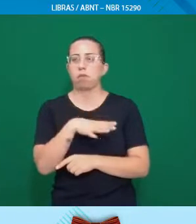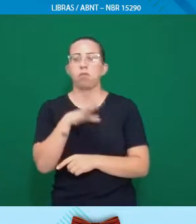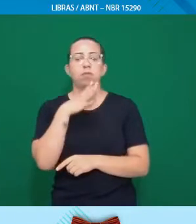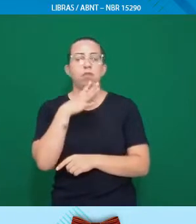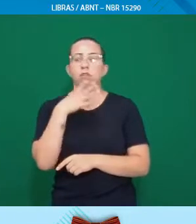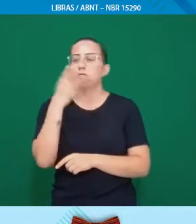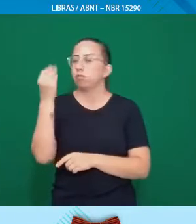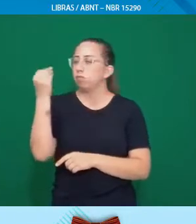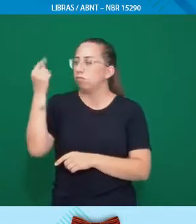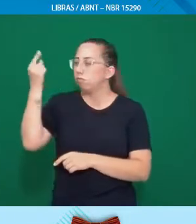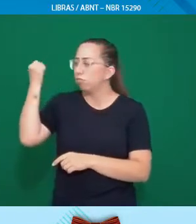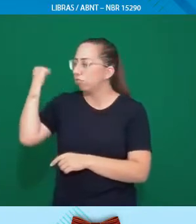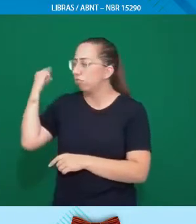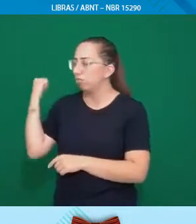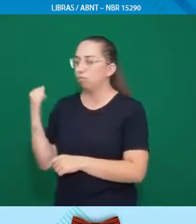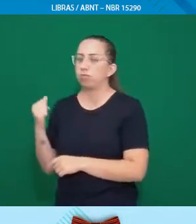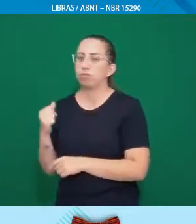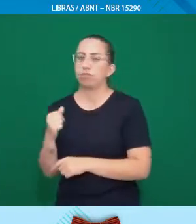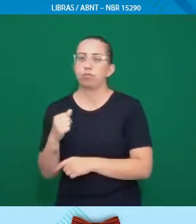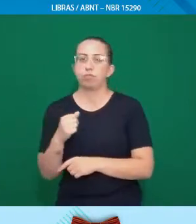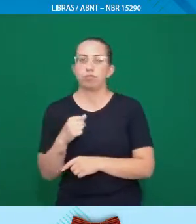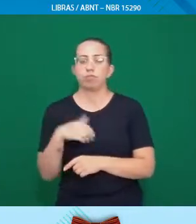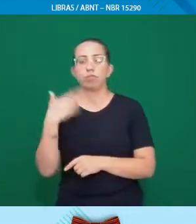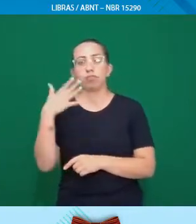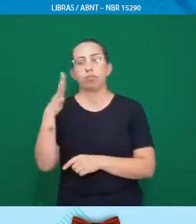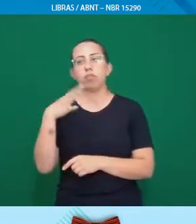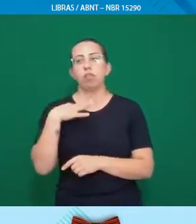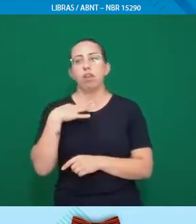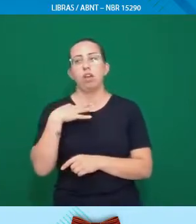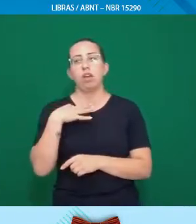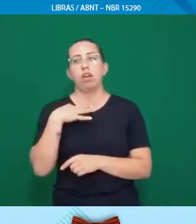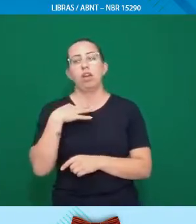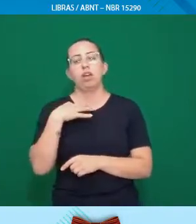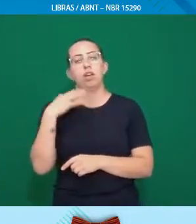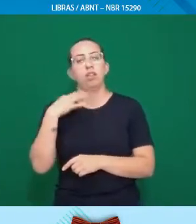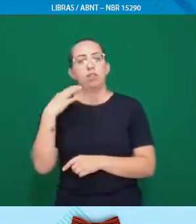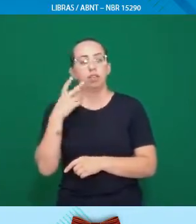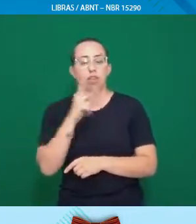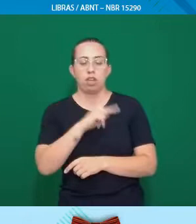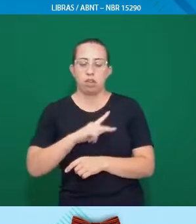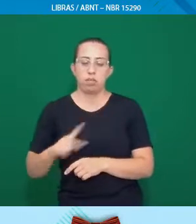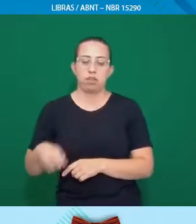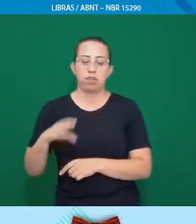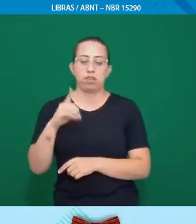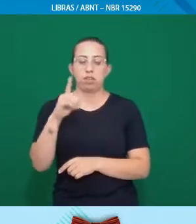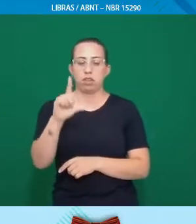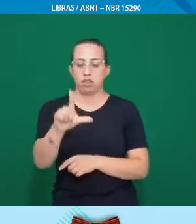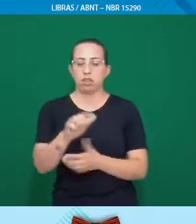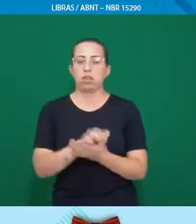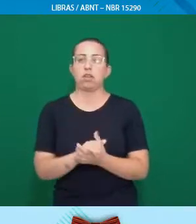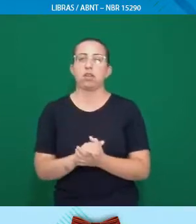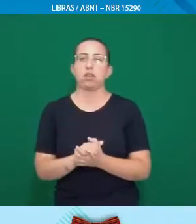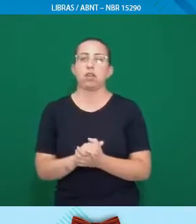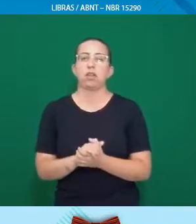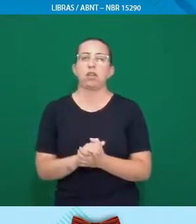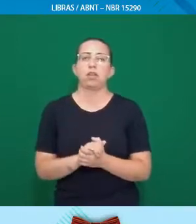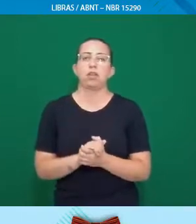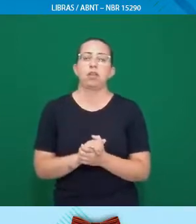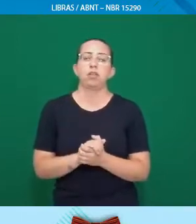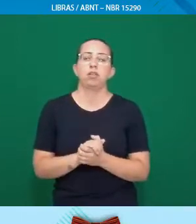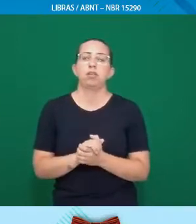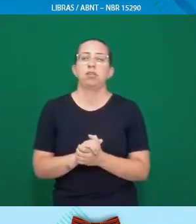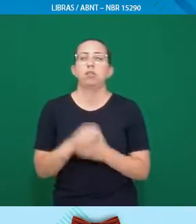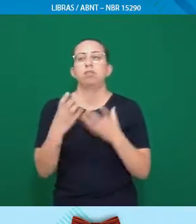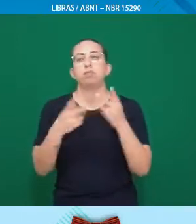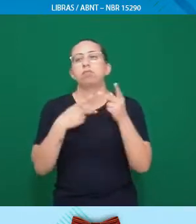conheço ela muito tempo já na época que era o esposo era presidente da se der então diz assim que